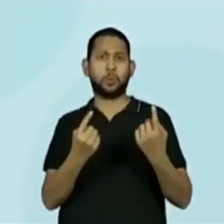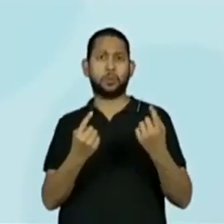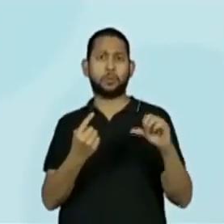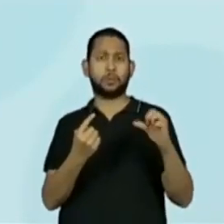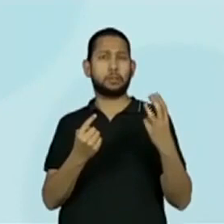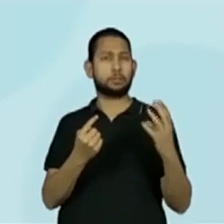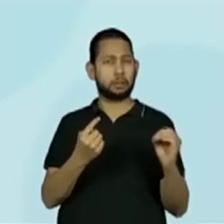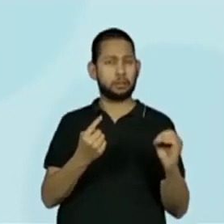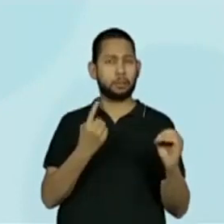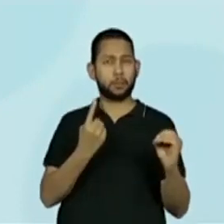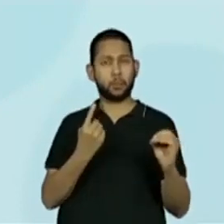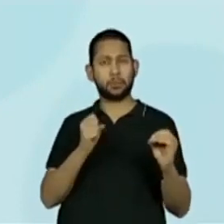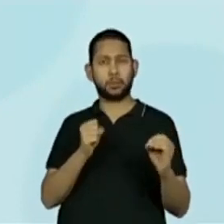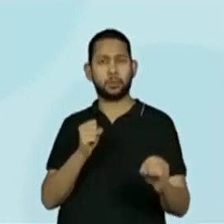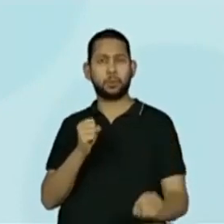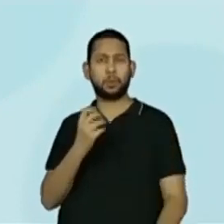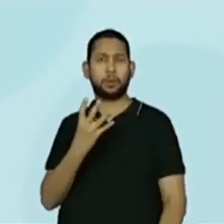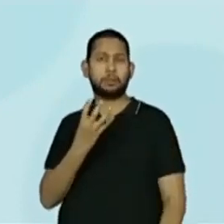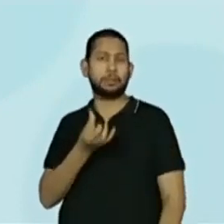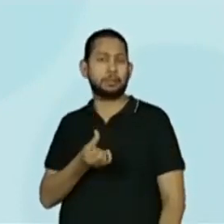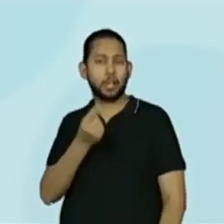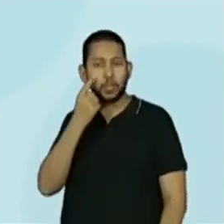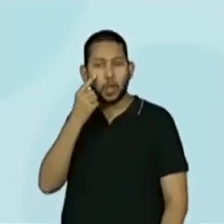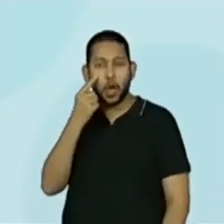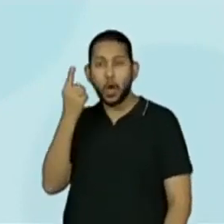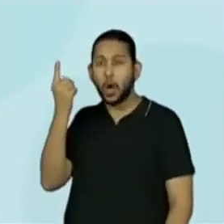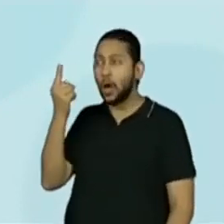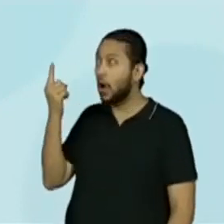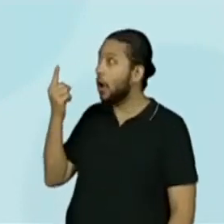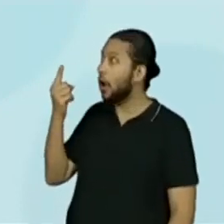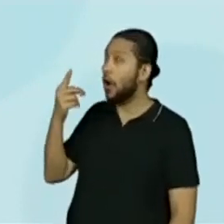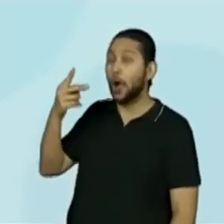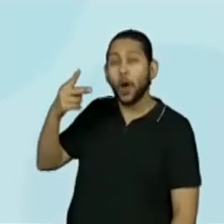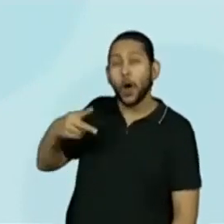1846, eu coloquei bem de propósito esse